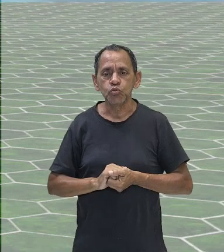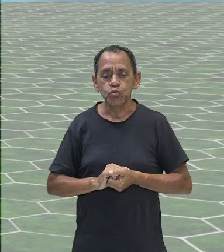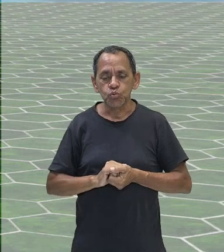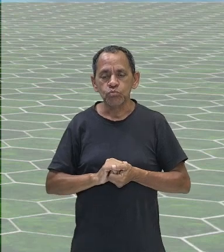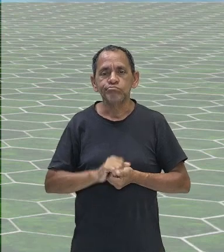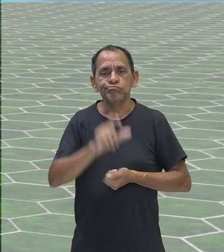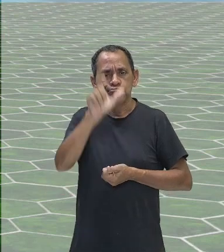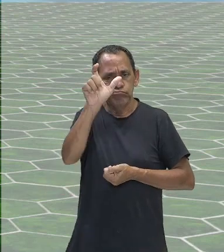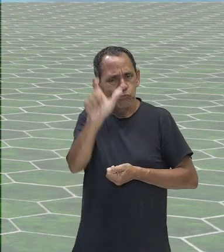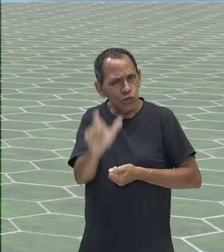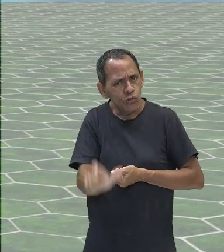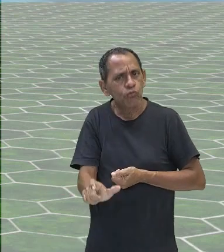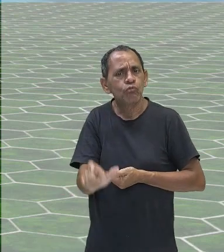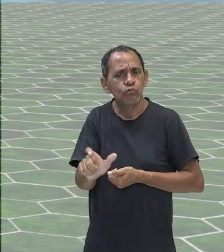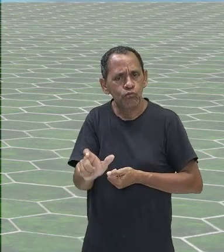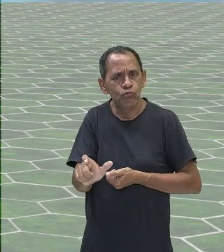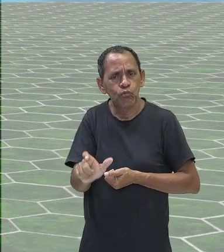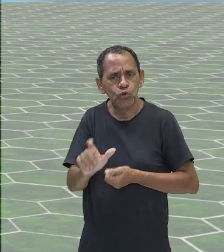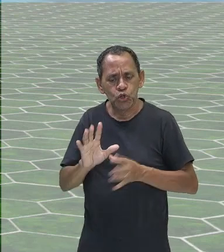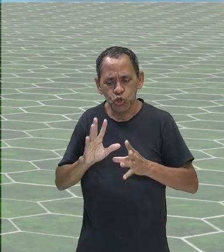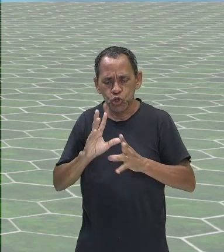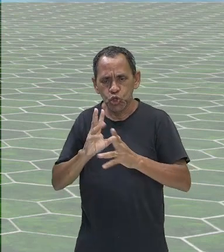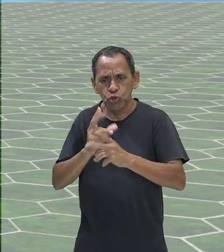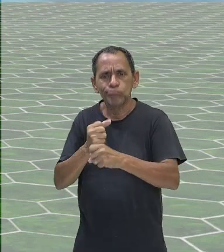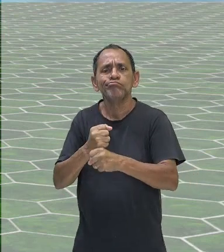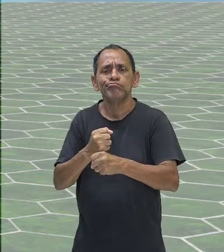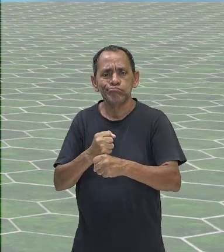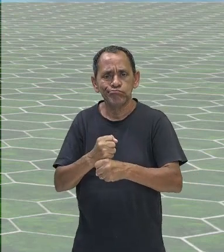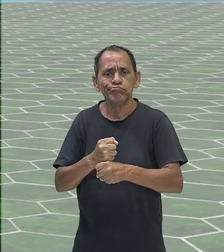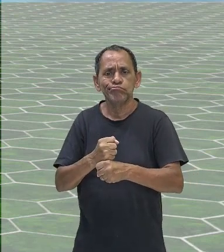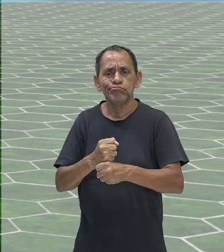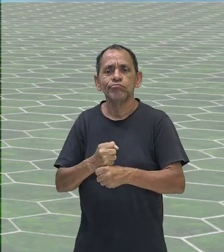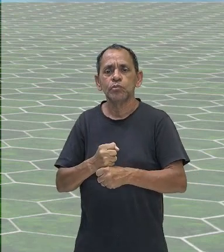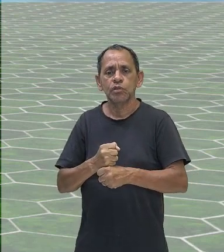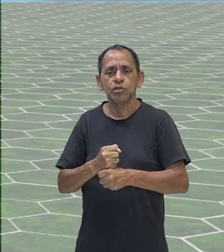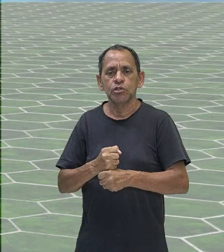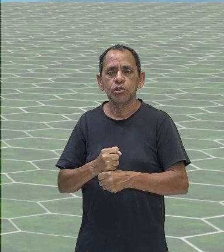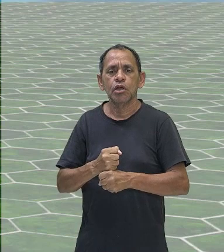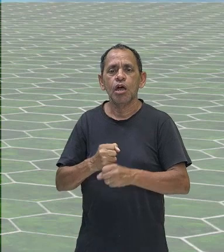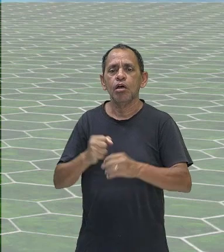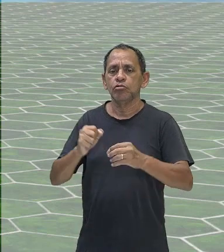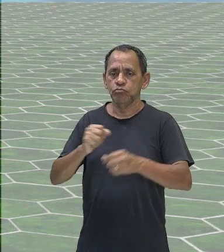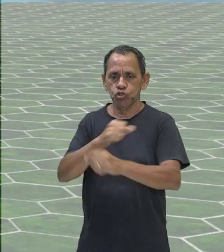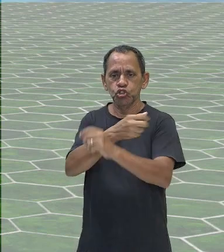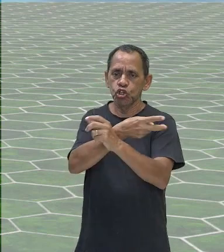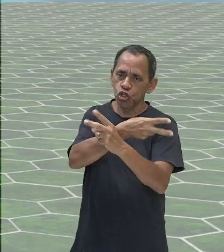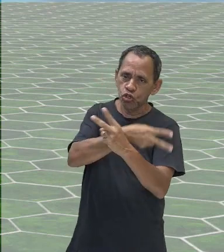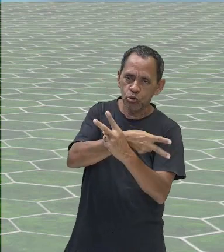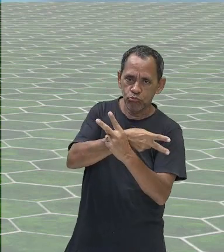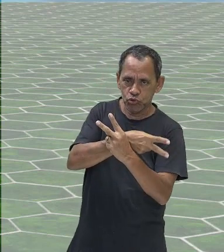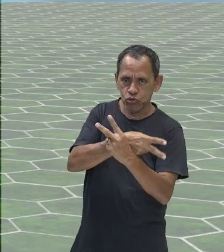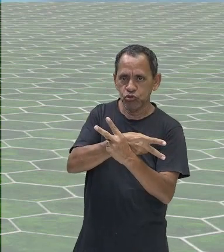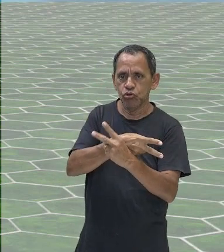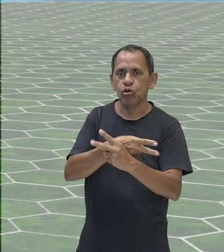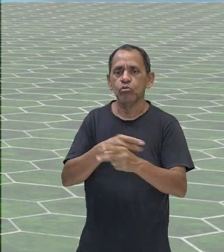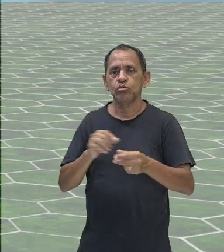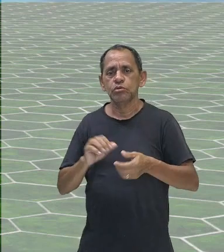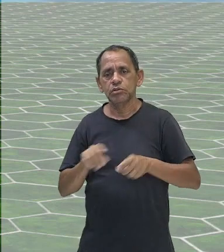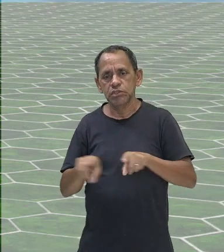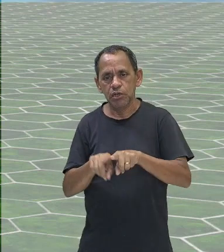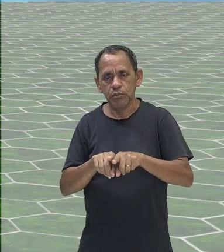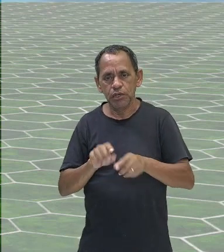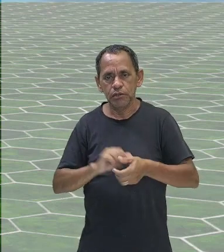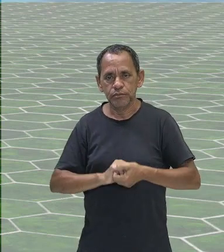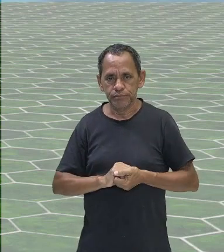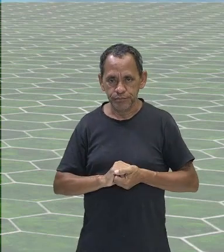vai ter ali o número total de cromossomos daquela espécie. Na espécie humana, nós temos que o total